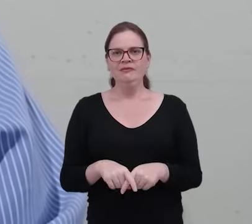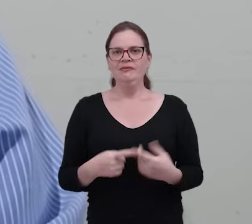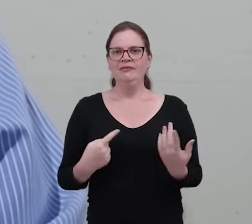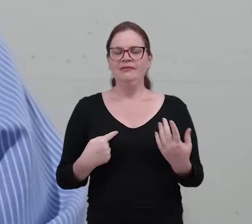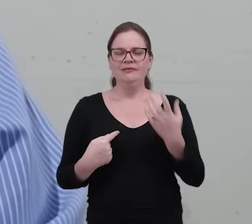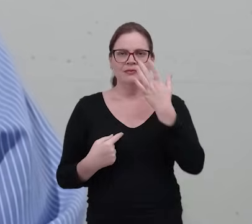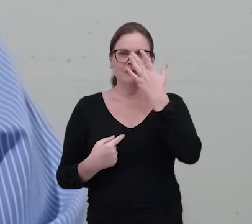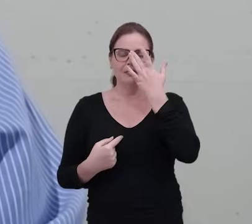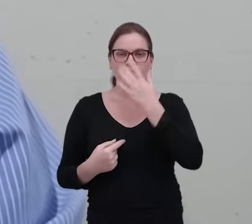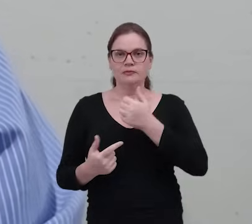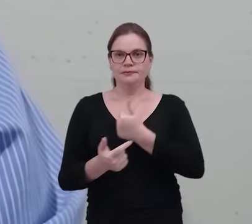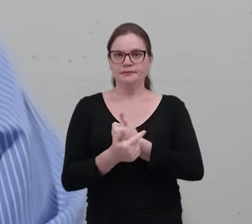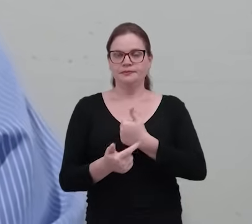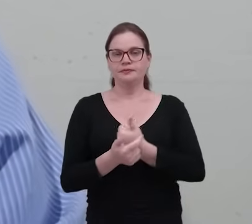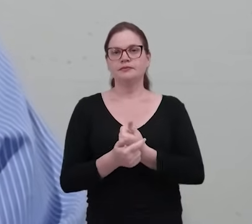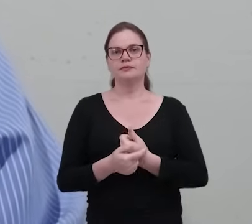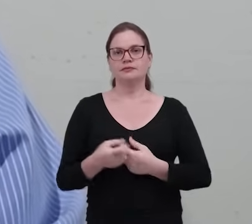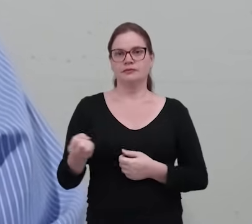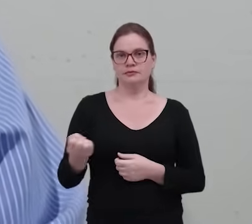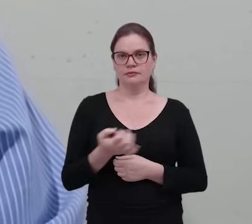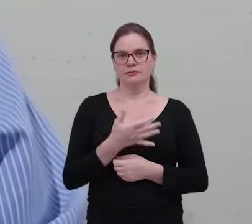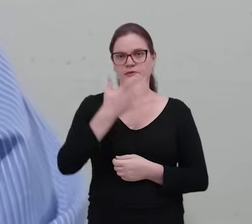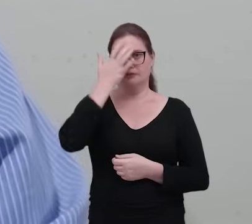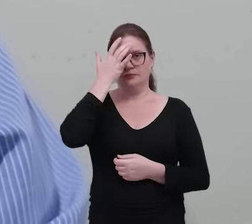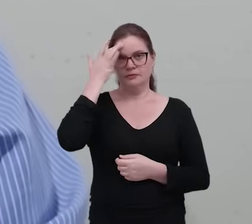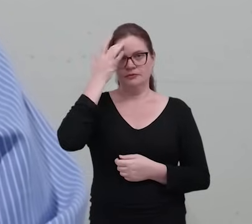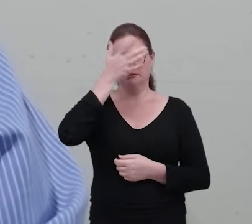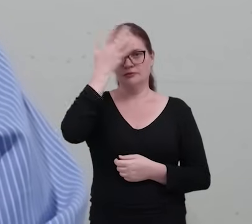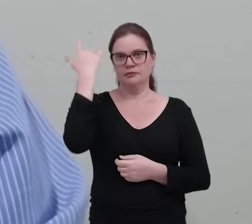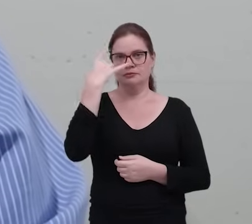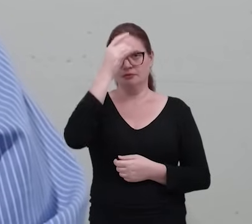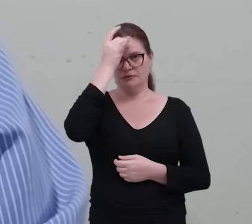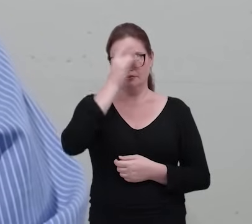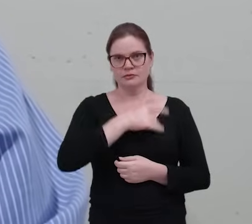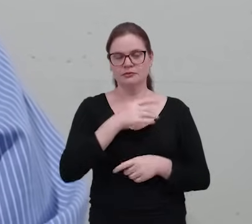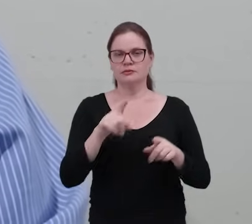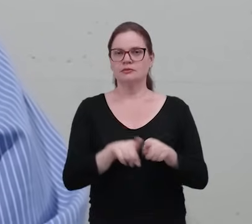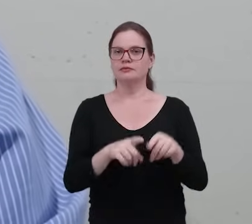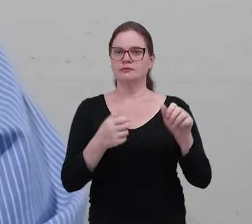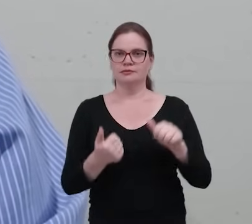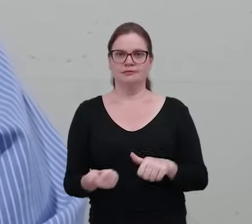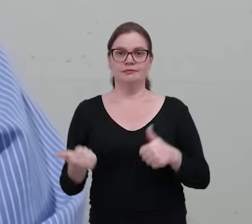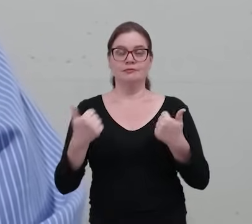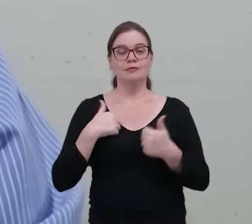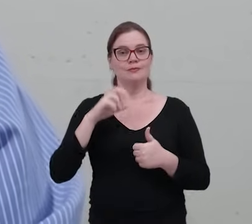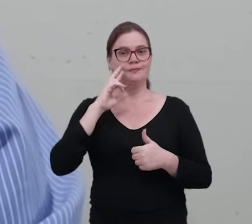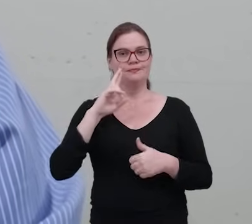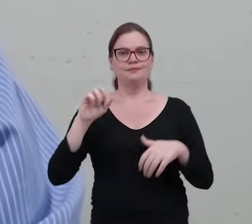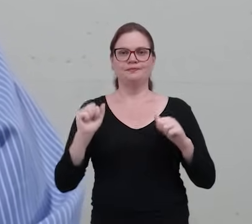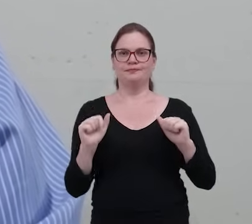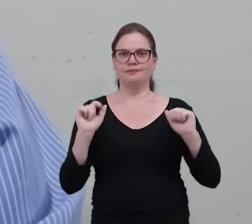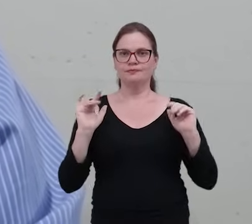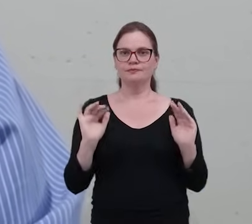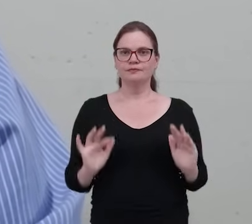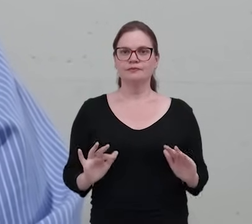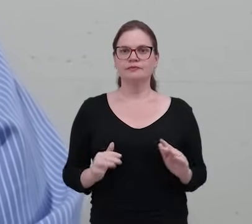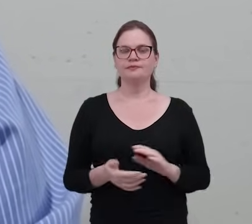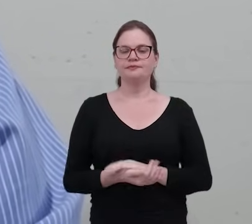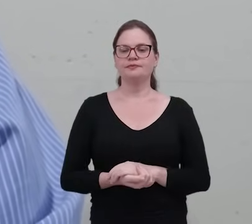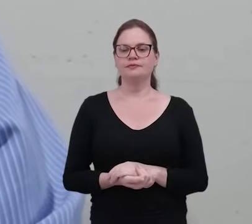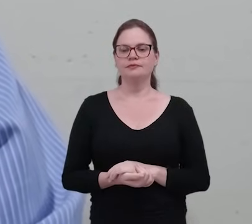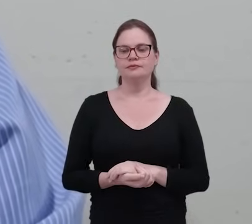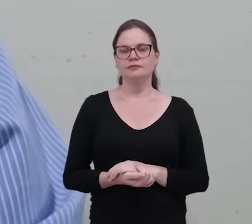obreiros, houveram vidas batizadas, e o Senhor tem abençoado.